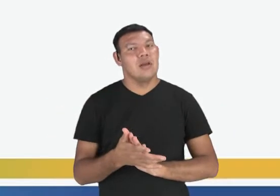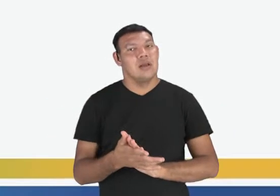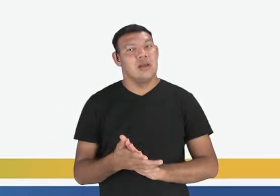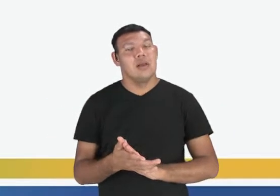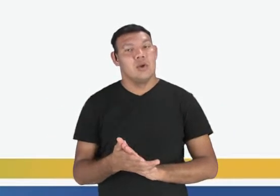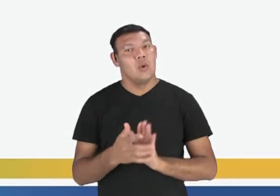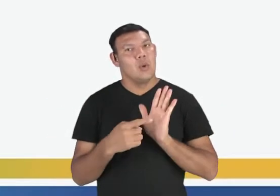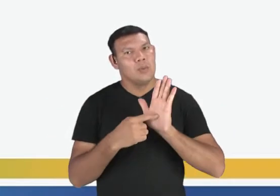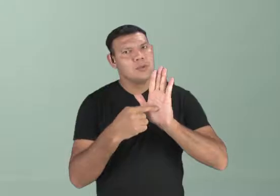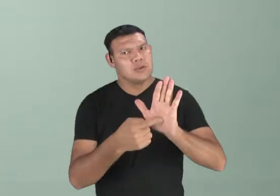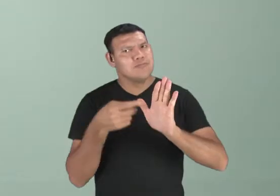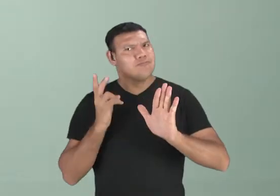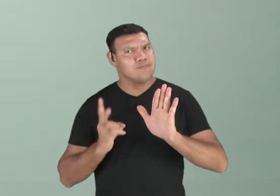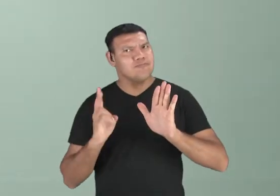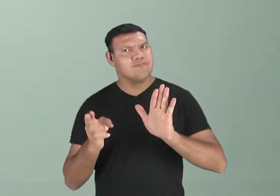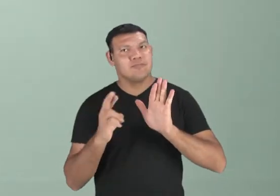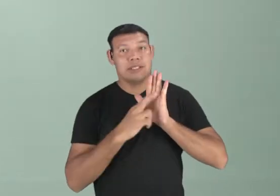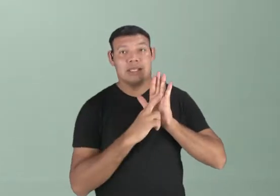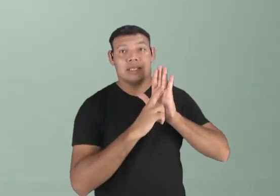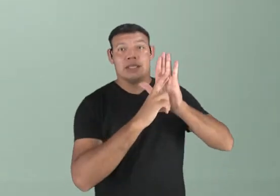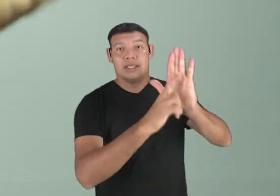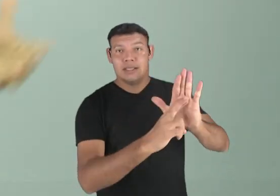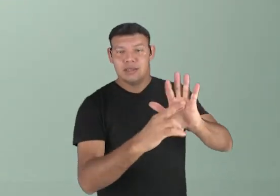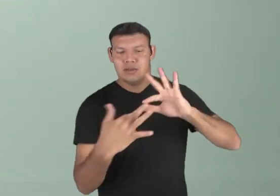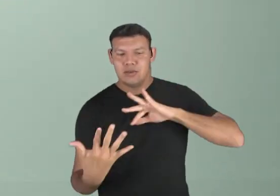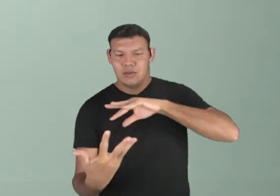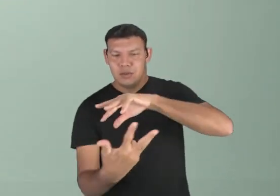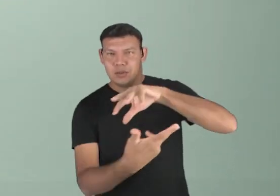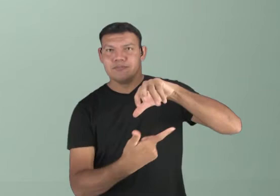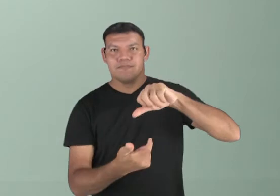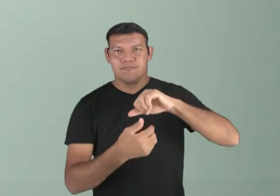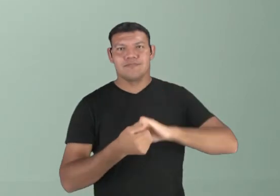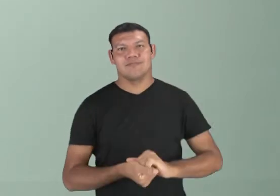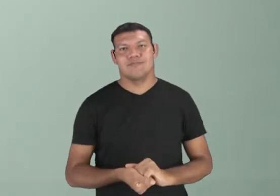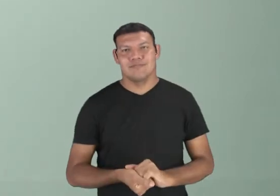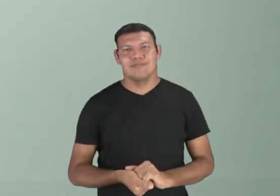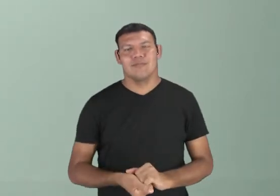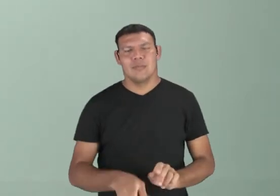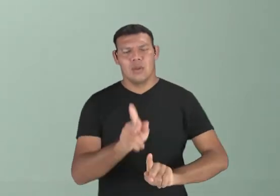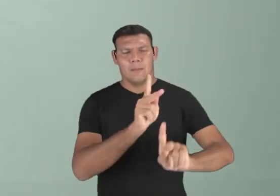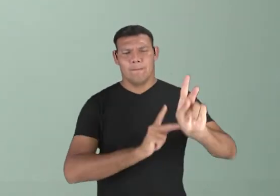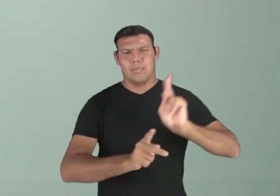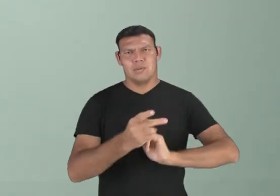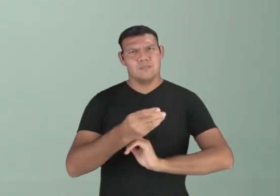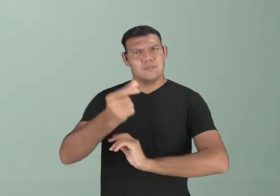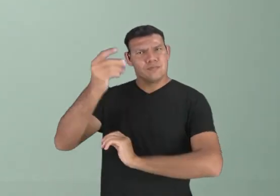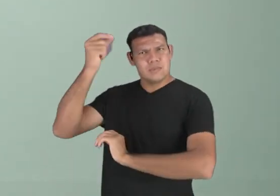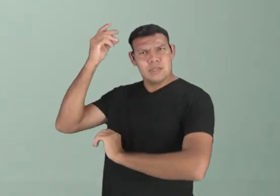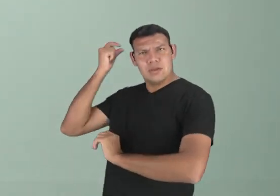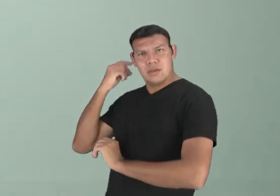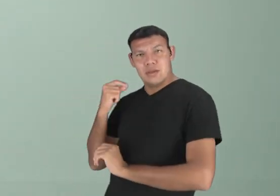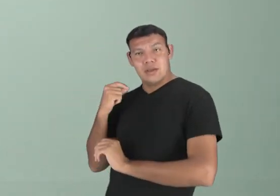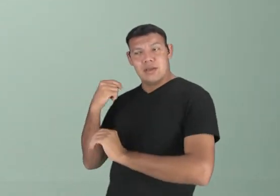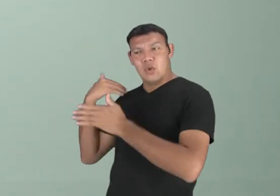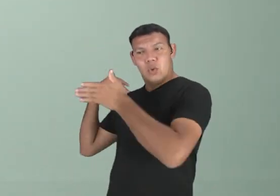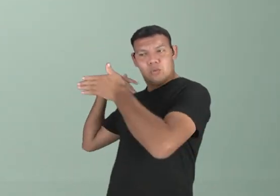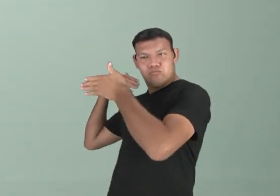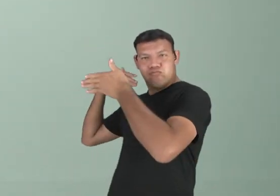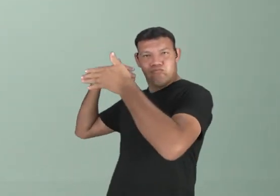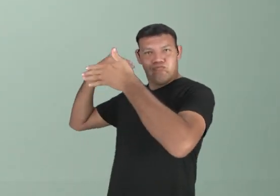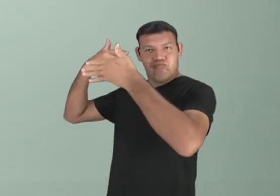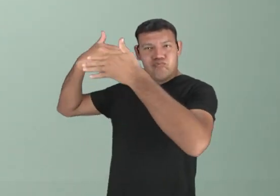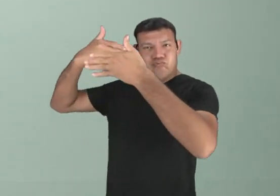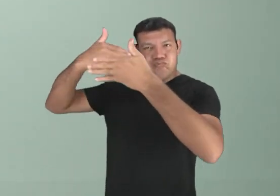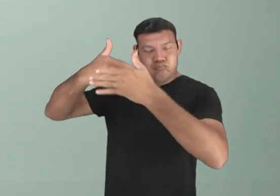como é que era a representação do mundo para os povos antigos até chegar nos dias